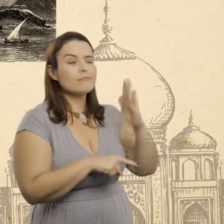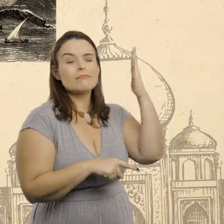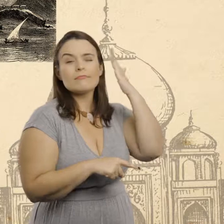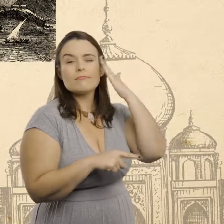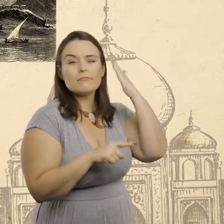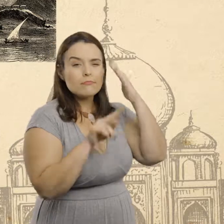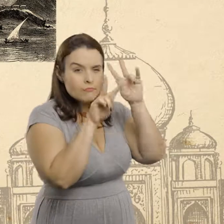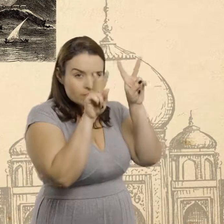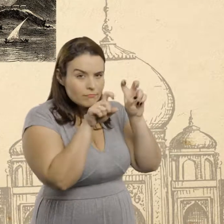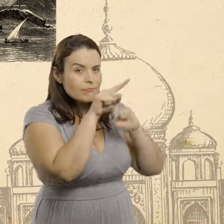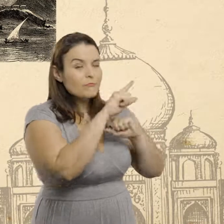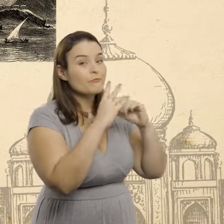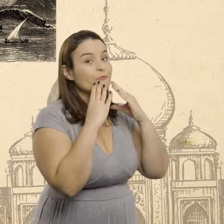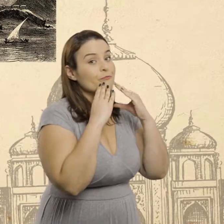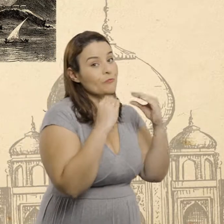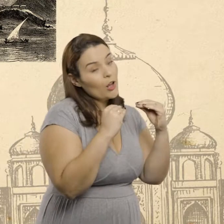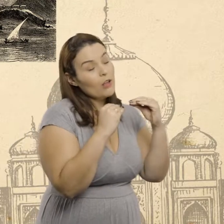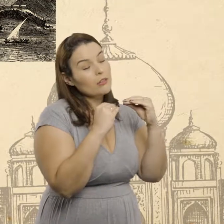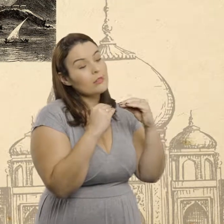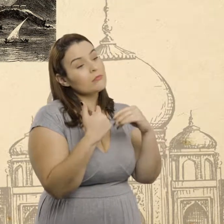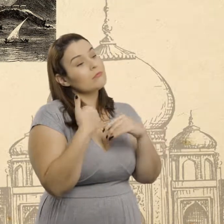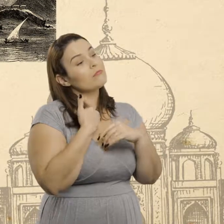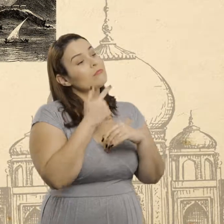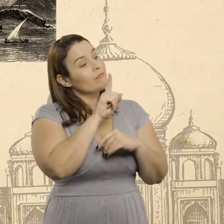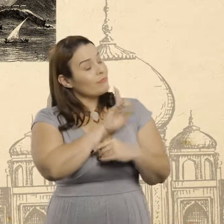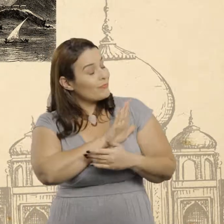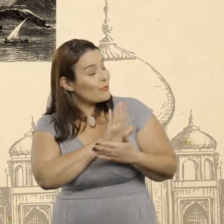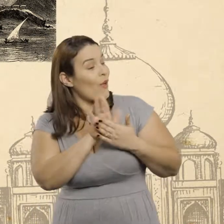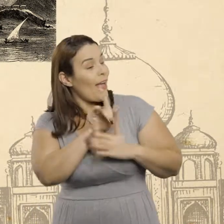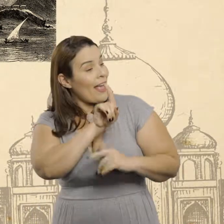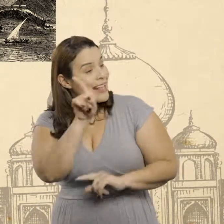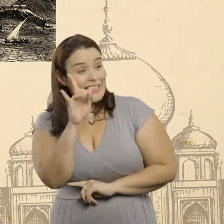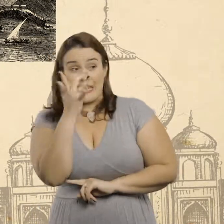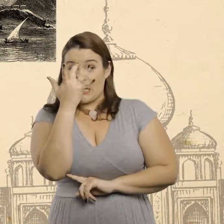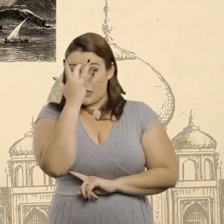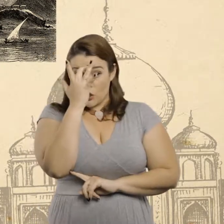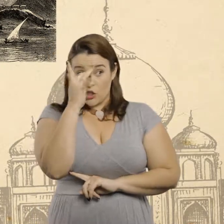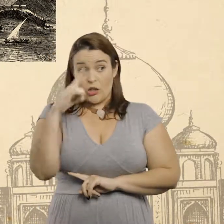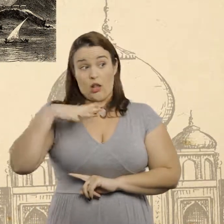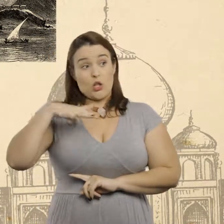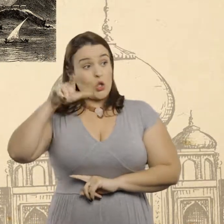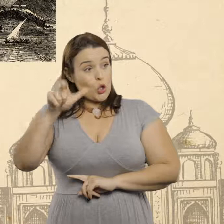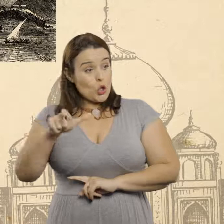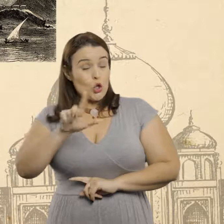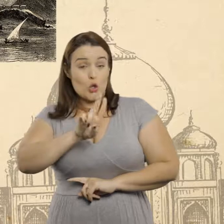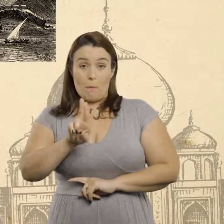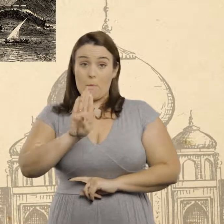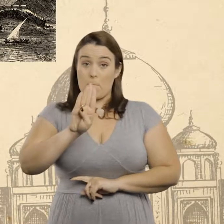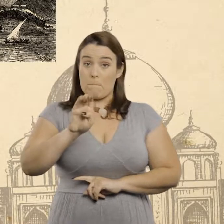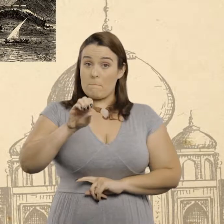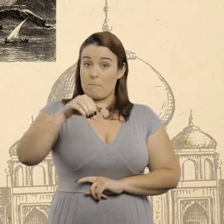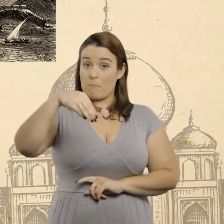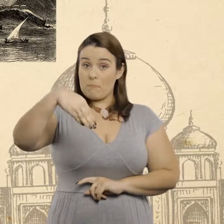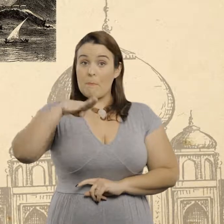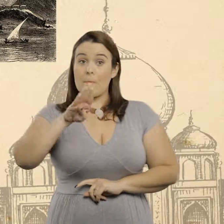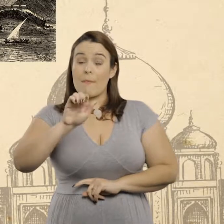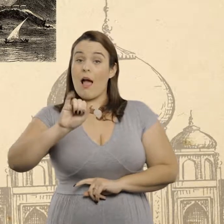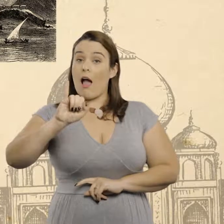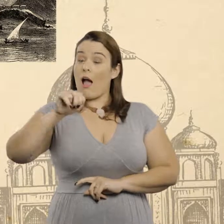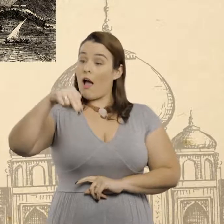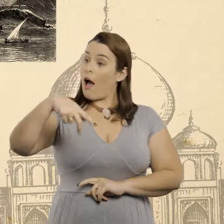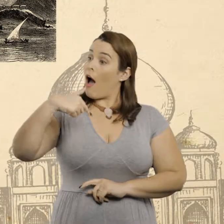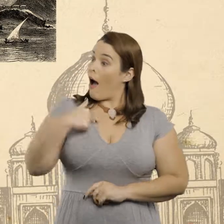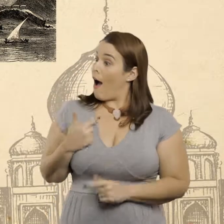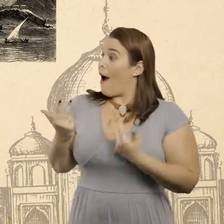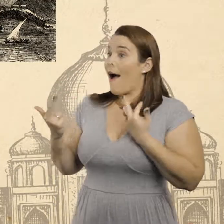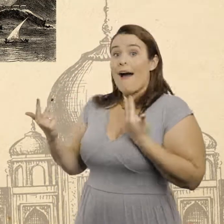para investigar sobre Phileas Fogg. O detetive disse para Passepartout que estava indo para uma cidade na Índia, chamada Bombaim.